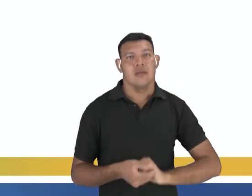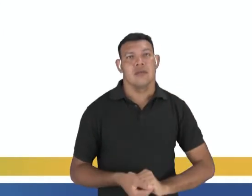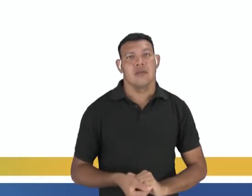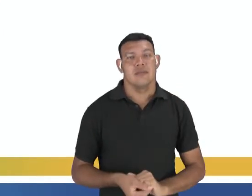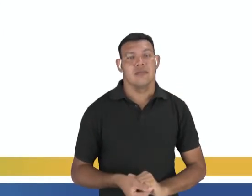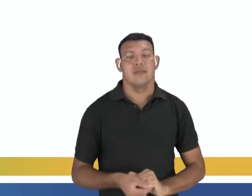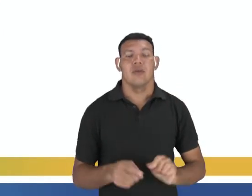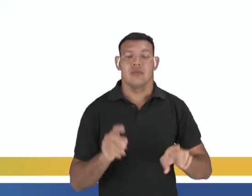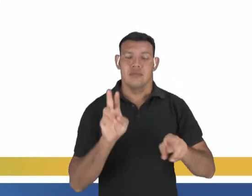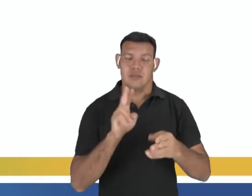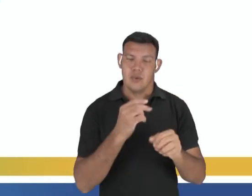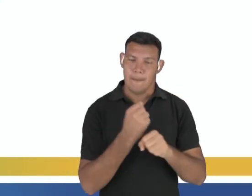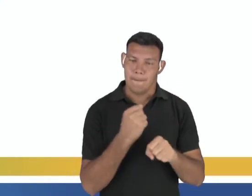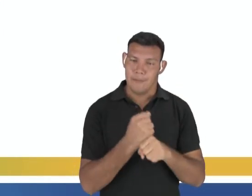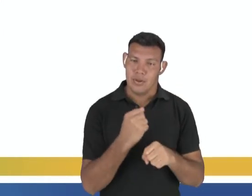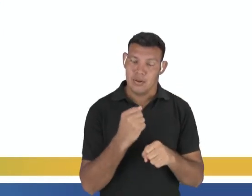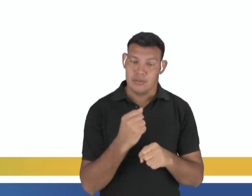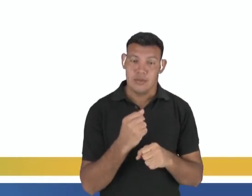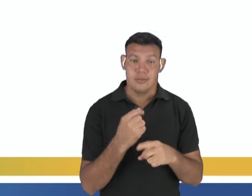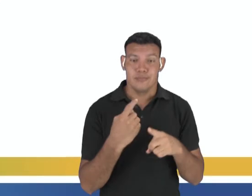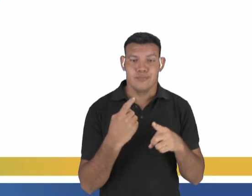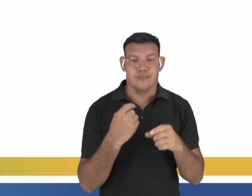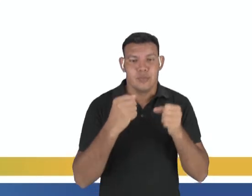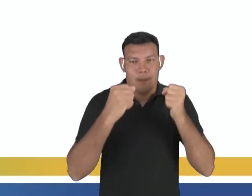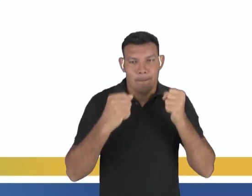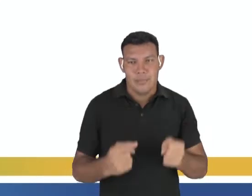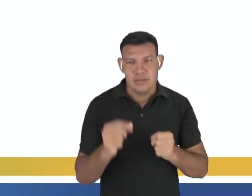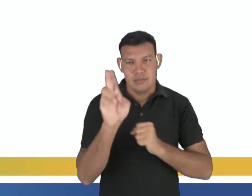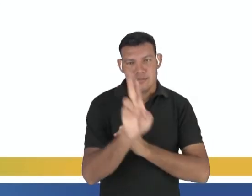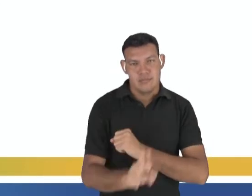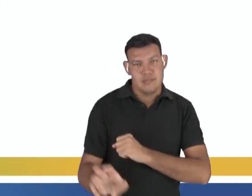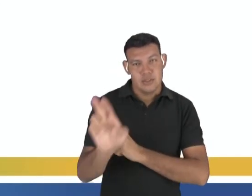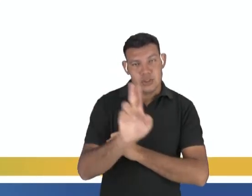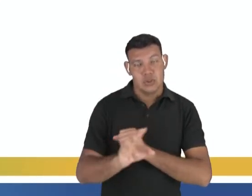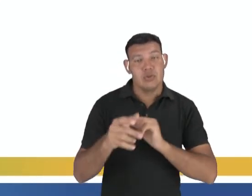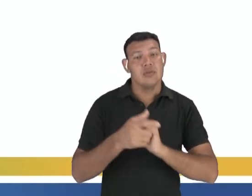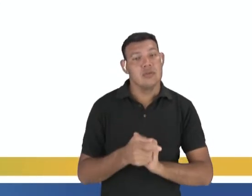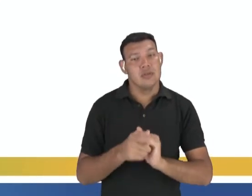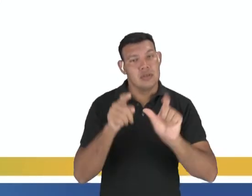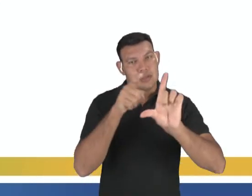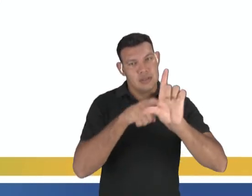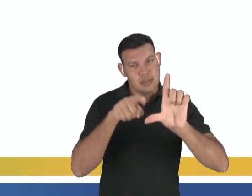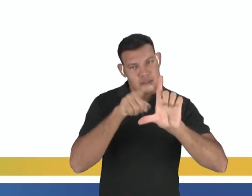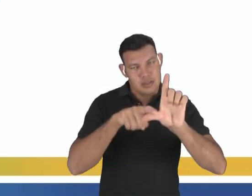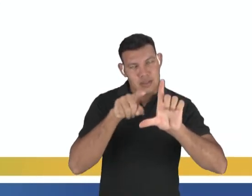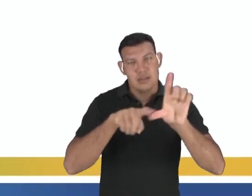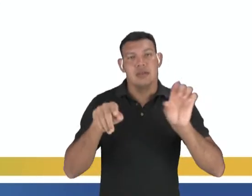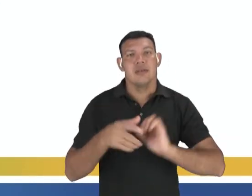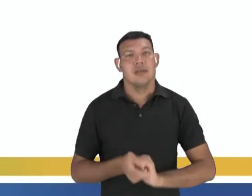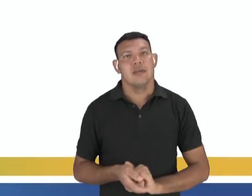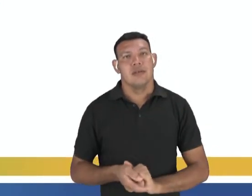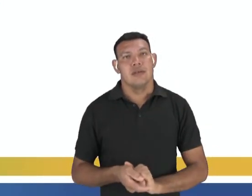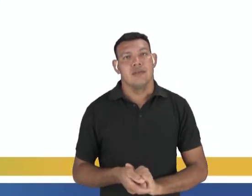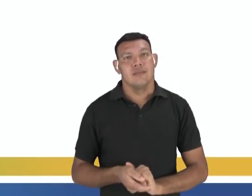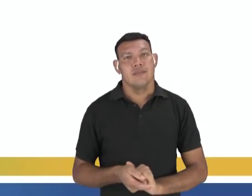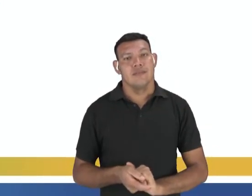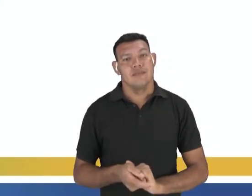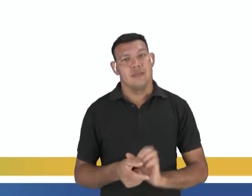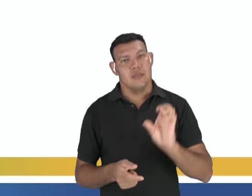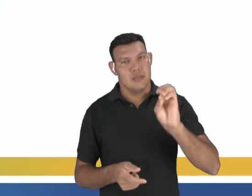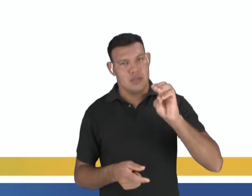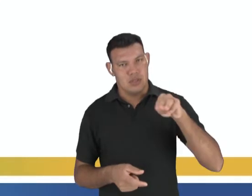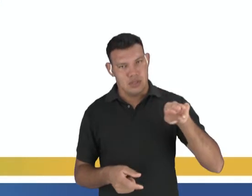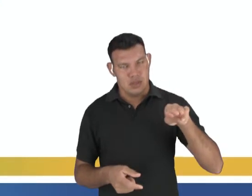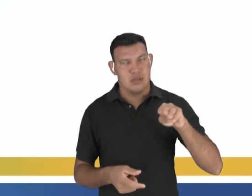centímetro o centímetro a palavra sente né vem da ideia de centésima parte ou seja o centímetro